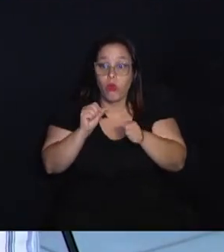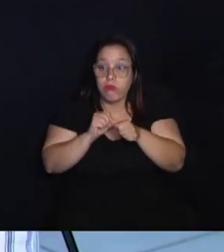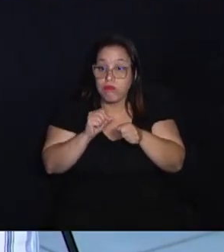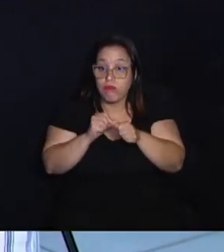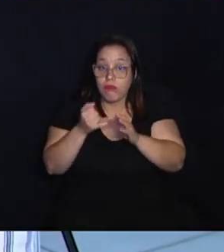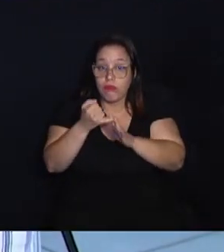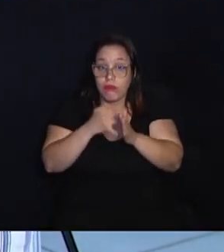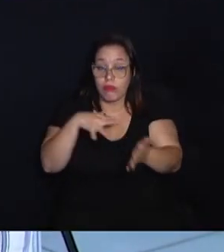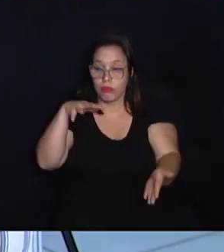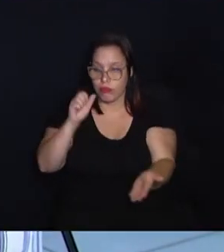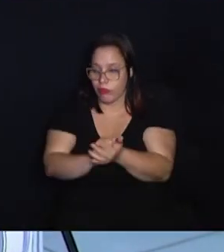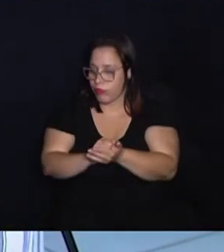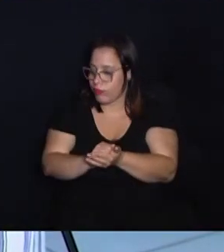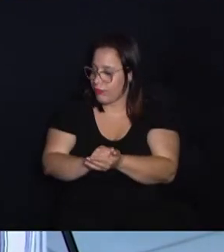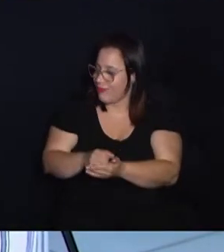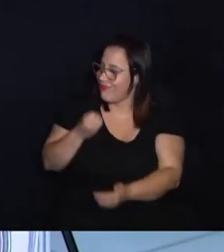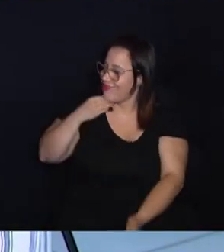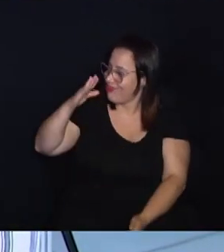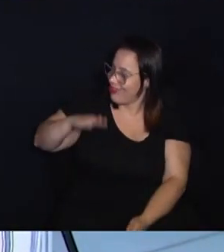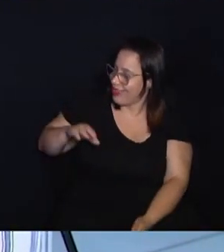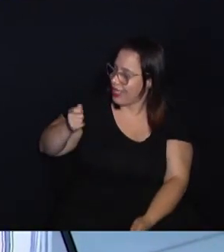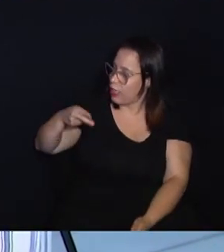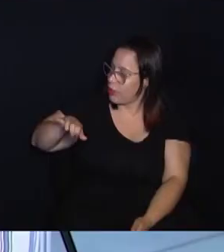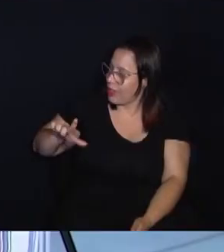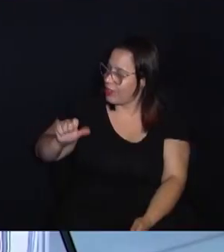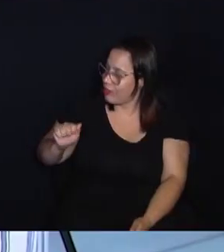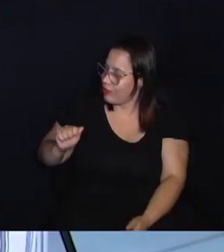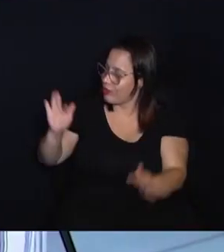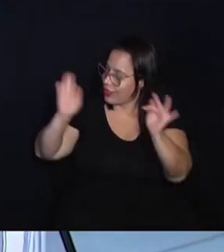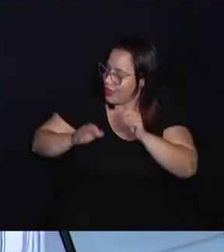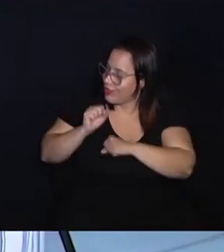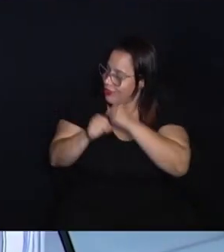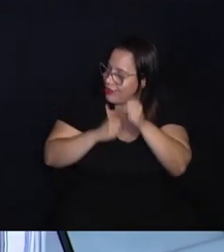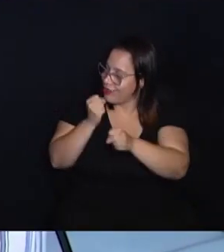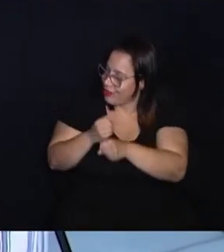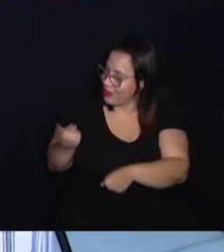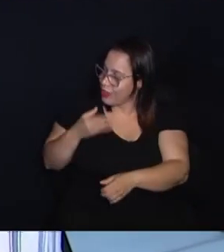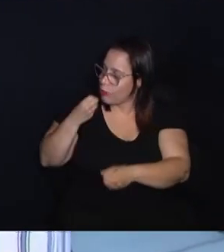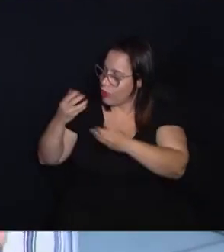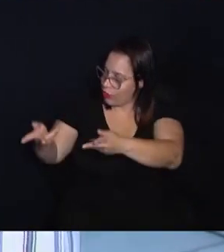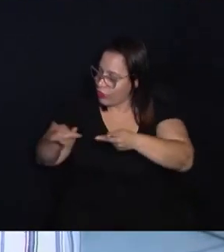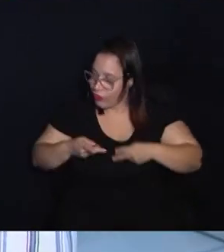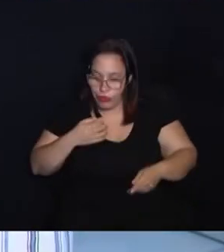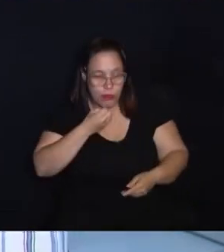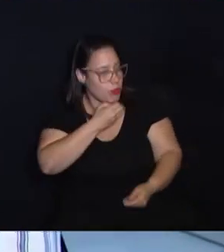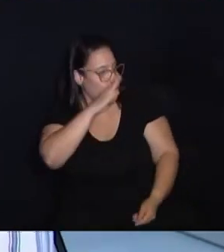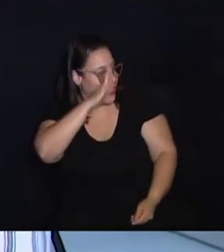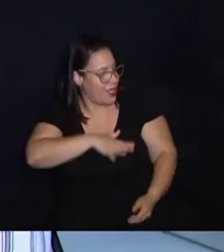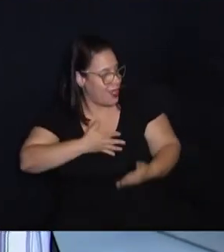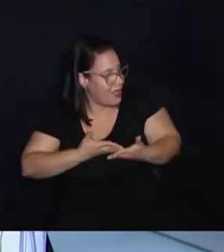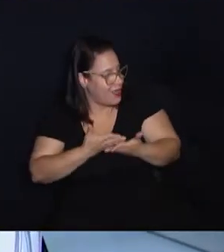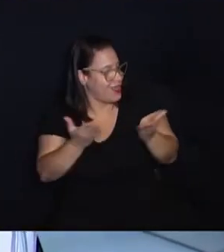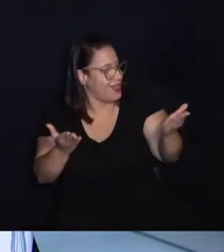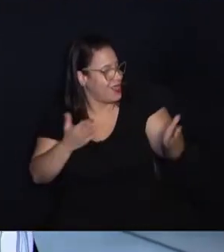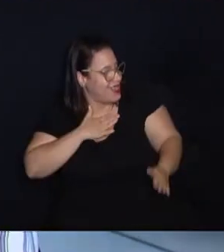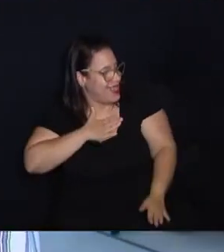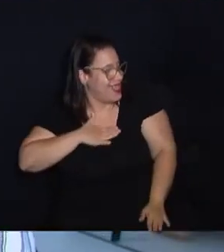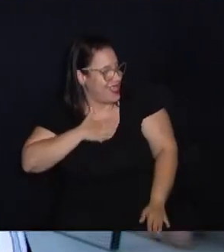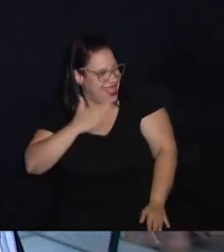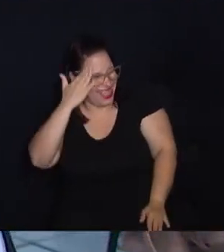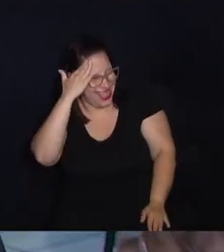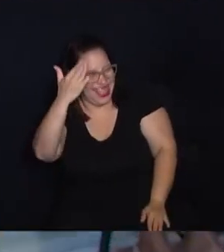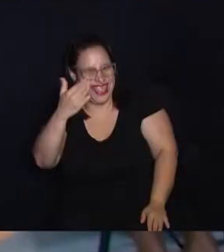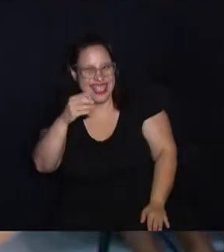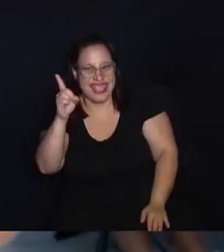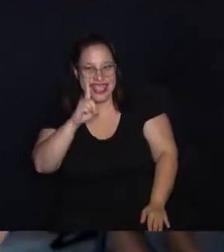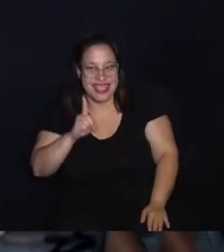se candidatar. Muito boa tarde para você, Camila. Feliz ano novo, seja bem-vinda. Boa tarde a todos. Eu que agradeço, também